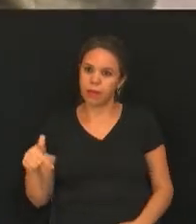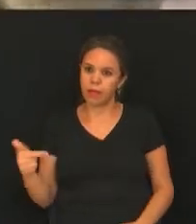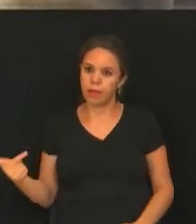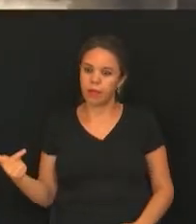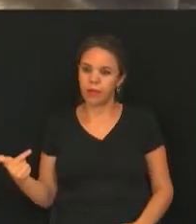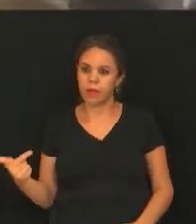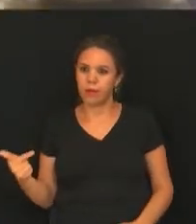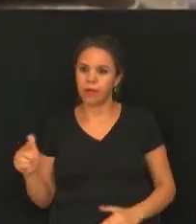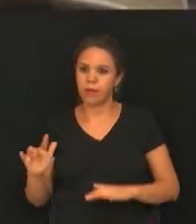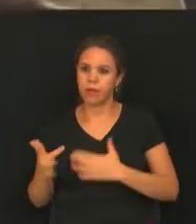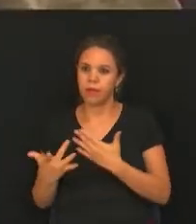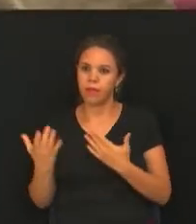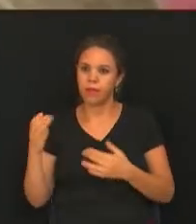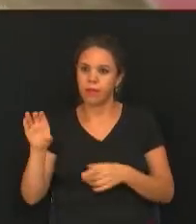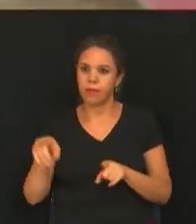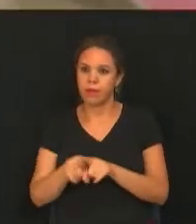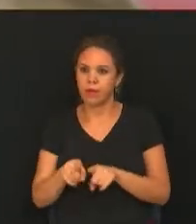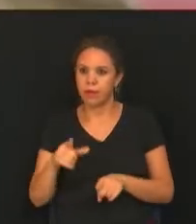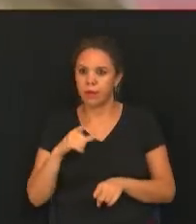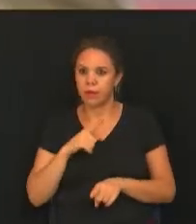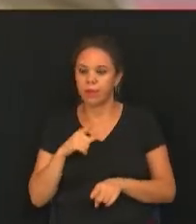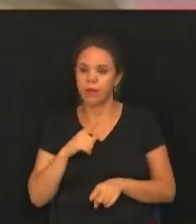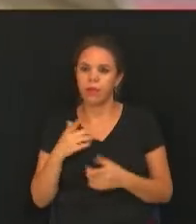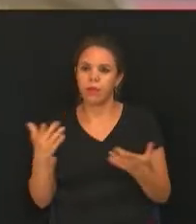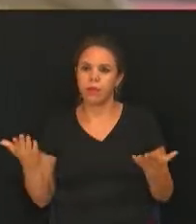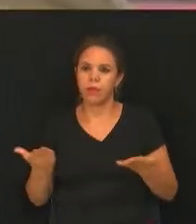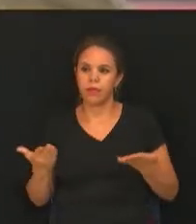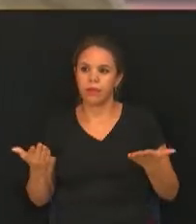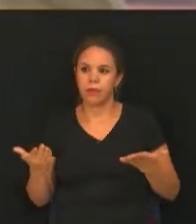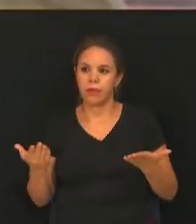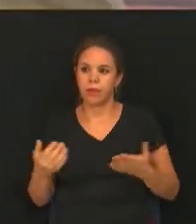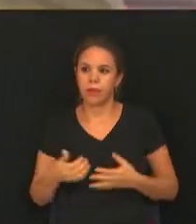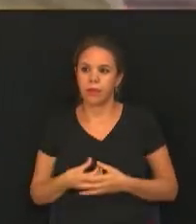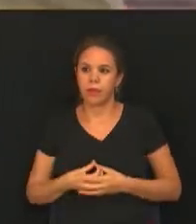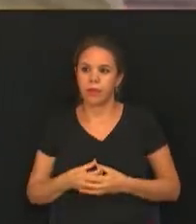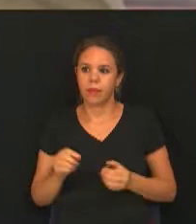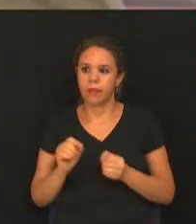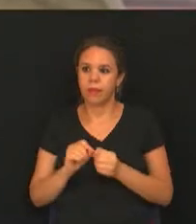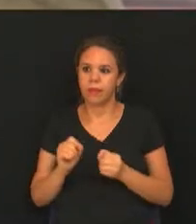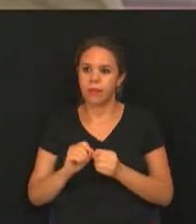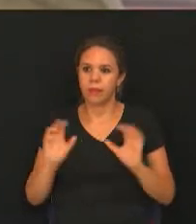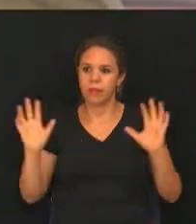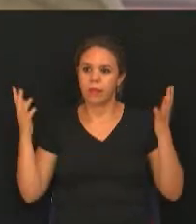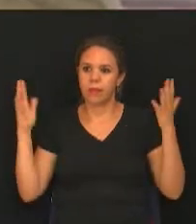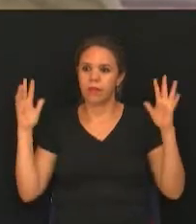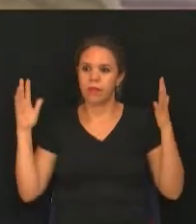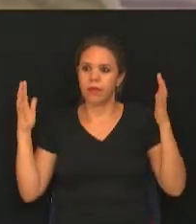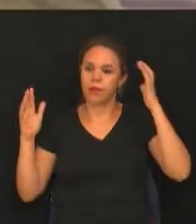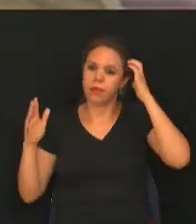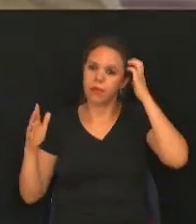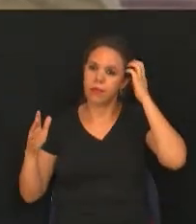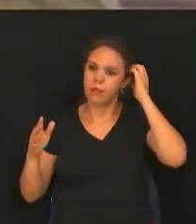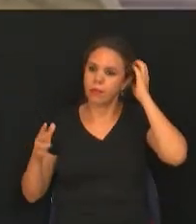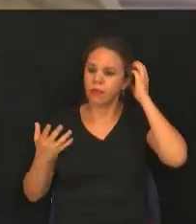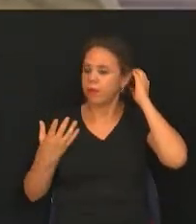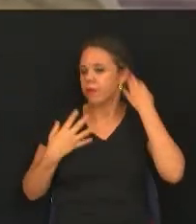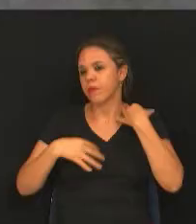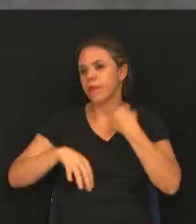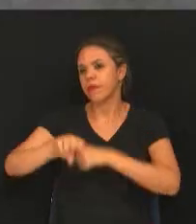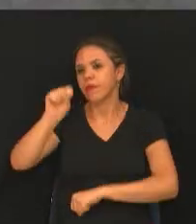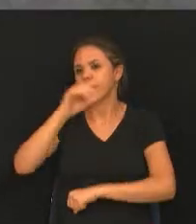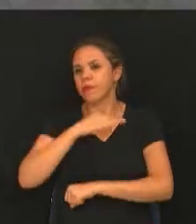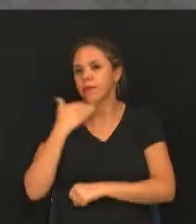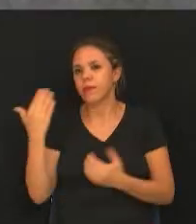redes sociais também tem. Inclusive, hoje, fizemos uma homenagem a um herói que faleceu nessa data